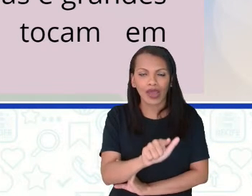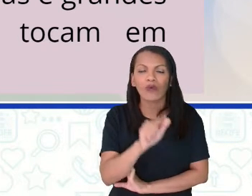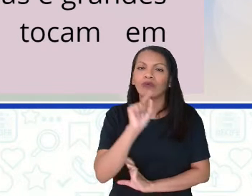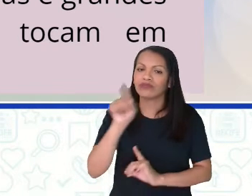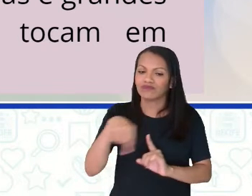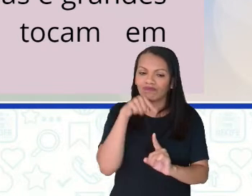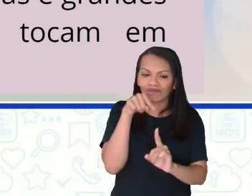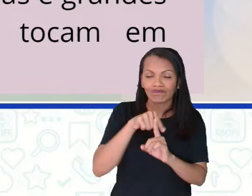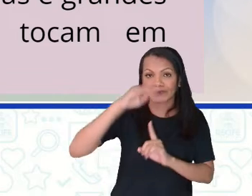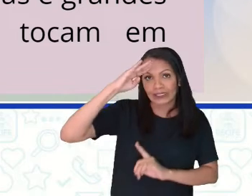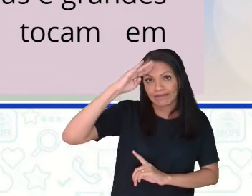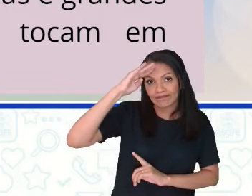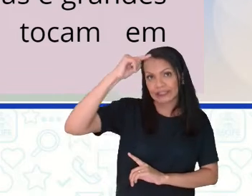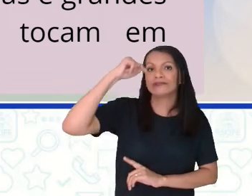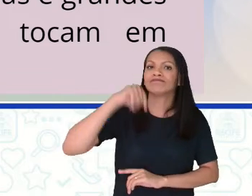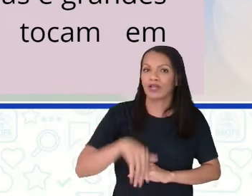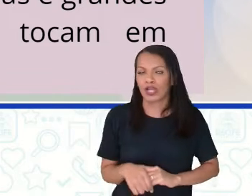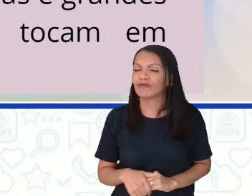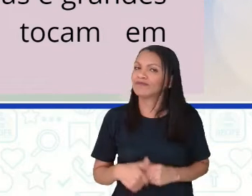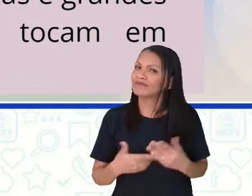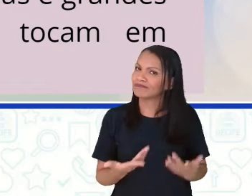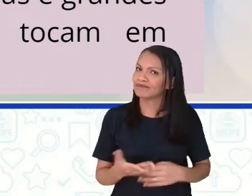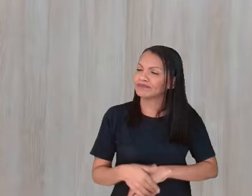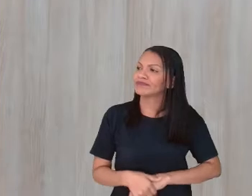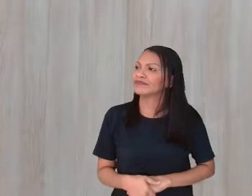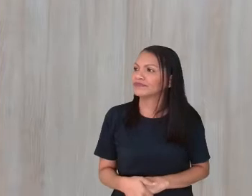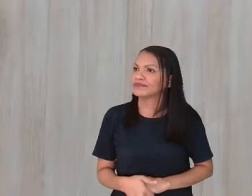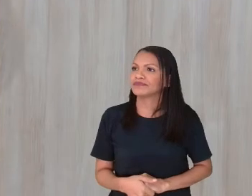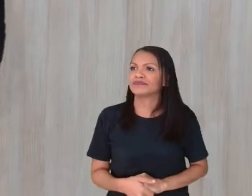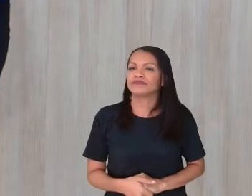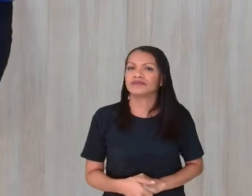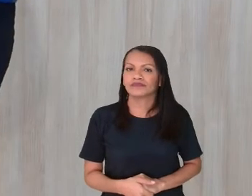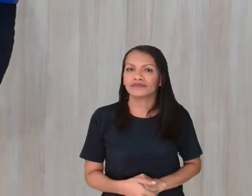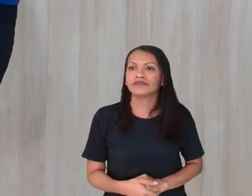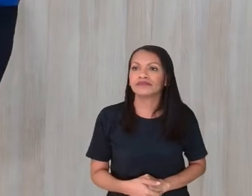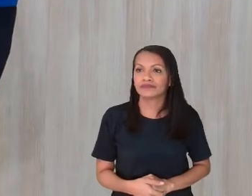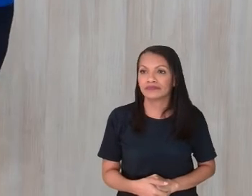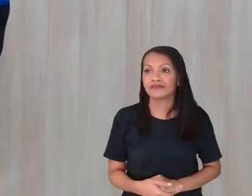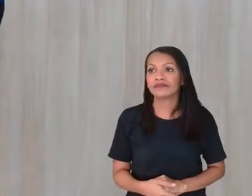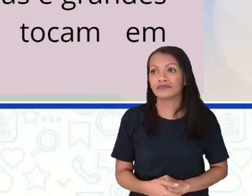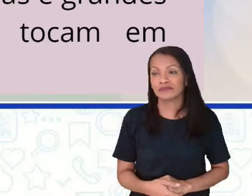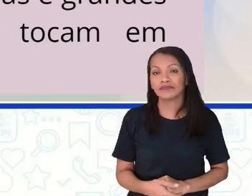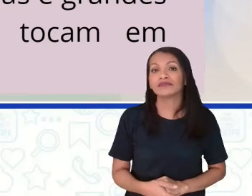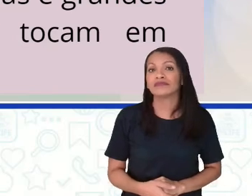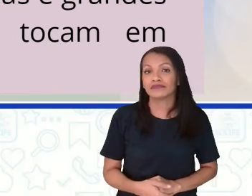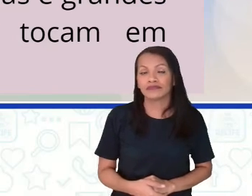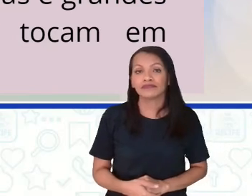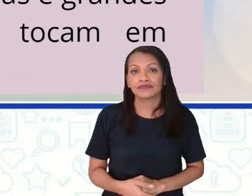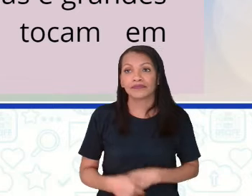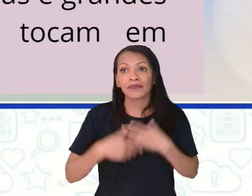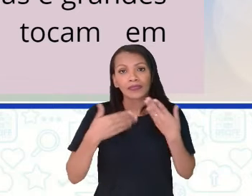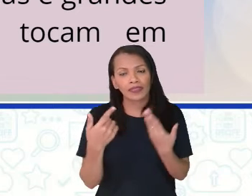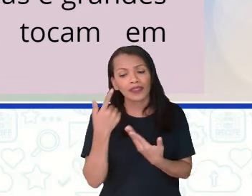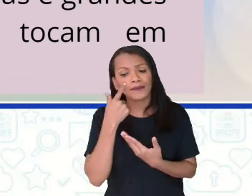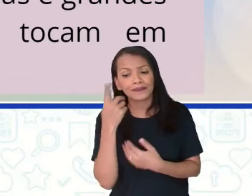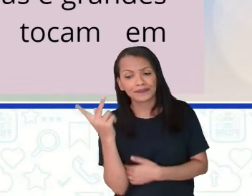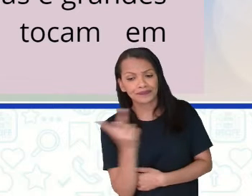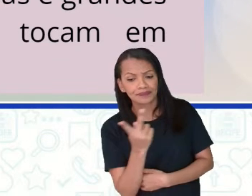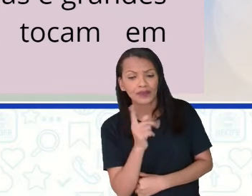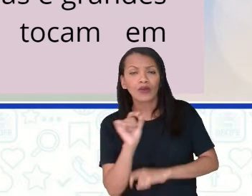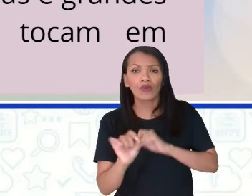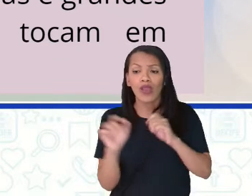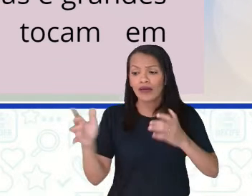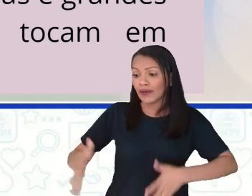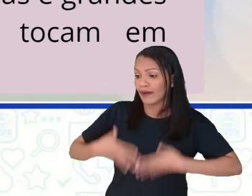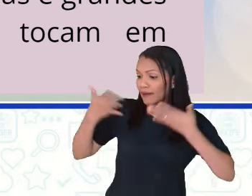através dessa narrativa. Elas servem simultaneamente como entretenimento,